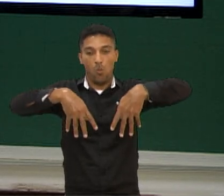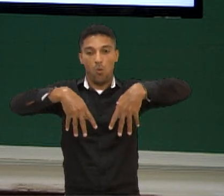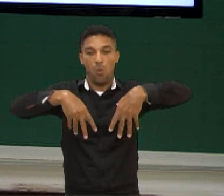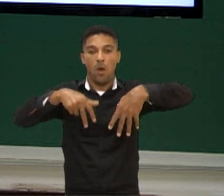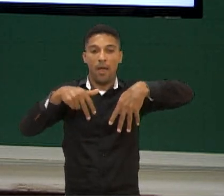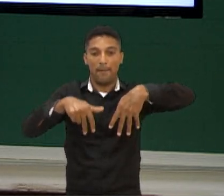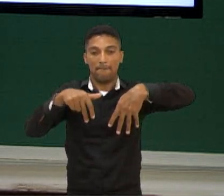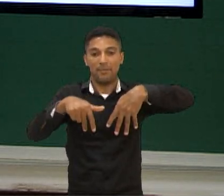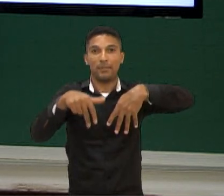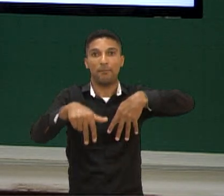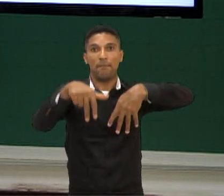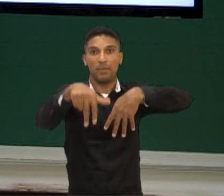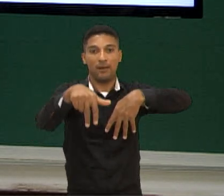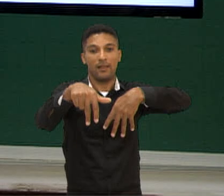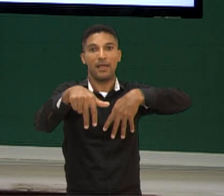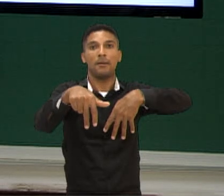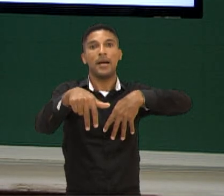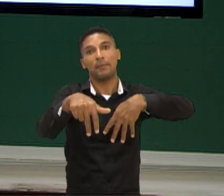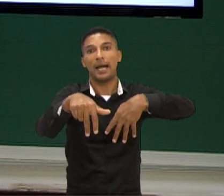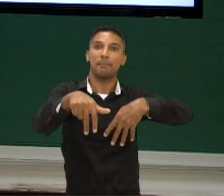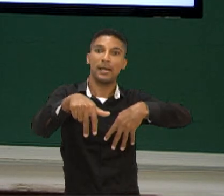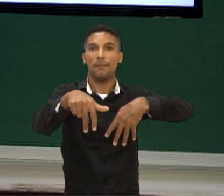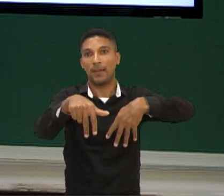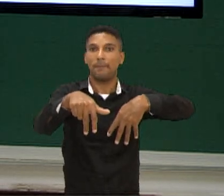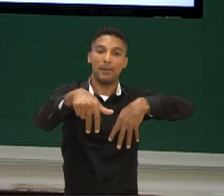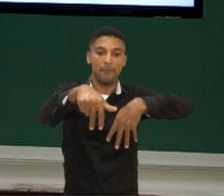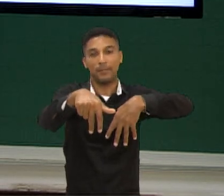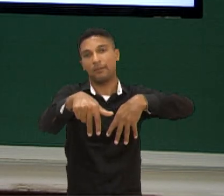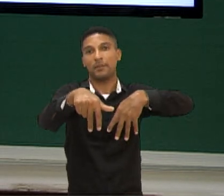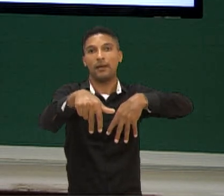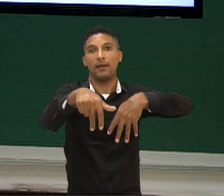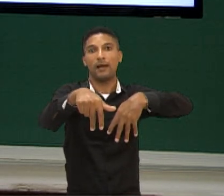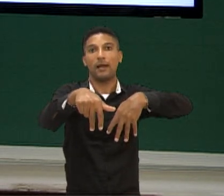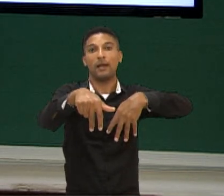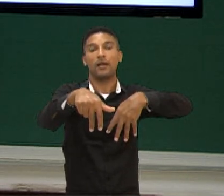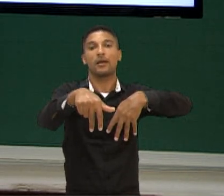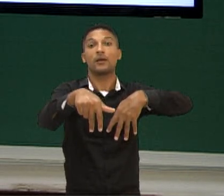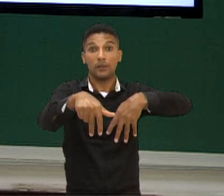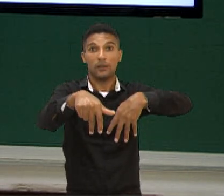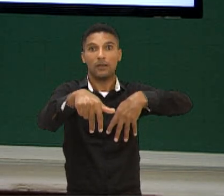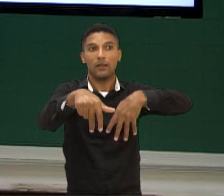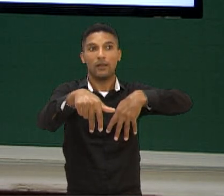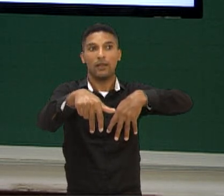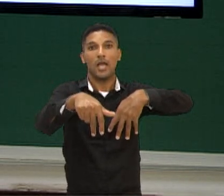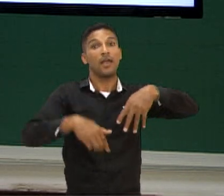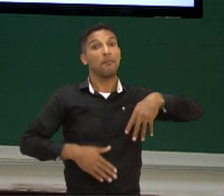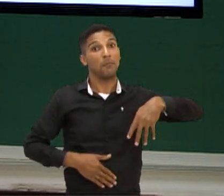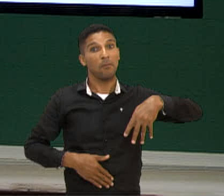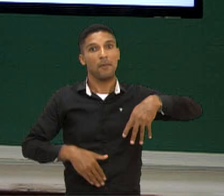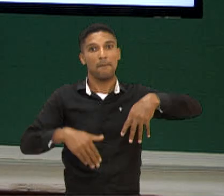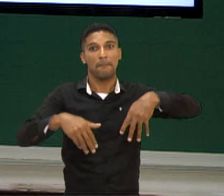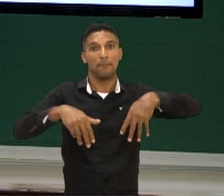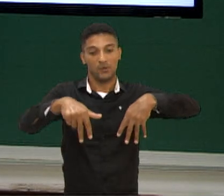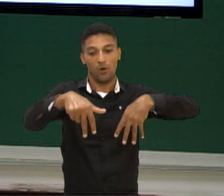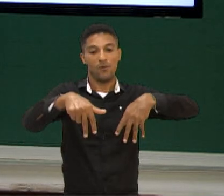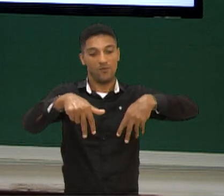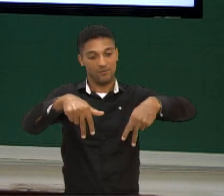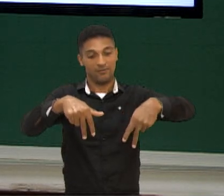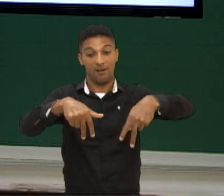apresenta, ela passa a vez para outra pessoa. Como que ela faz isso? Ela vai lá e dá uma umbigada. Ela bate